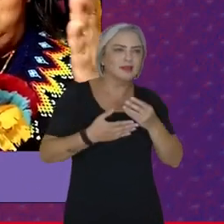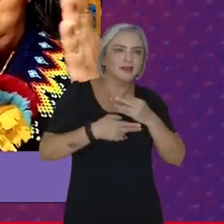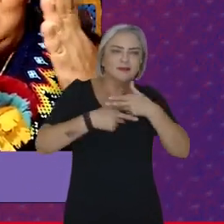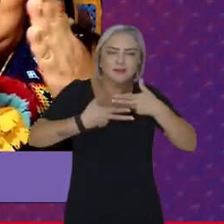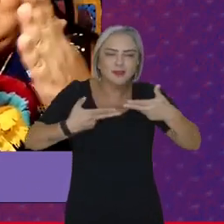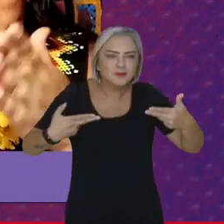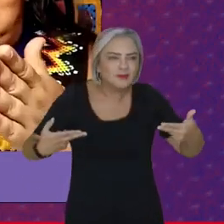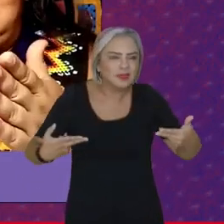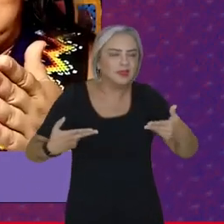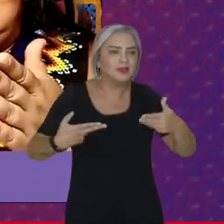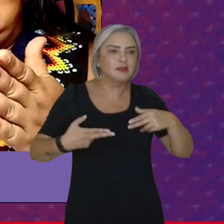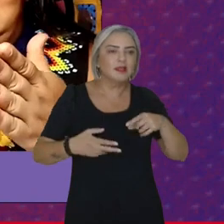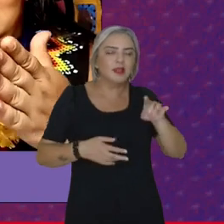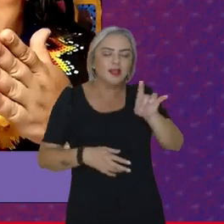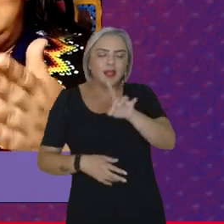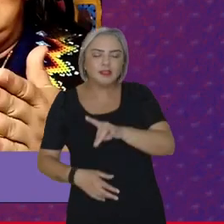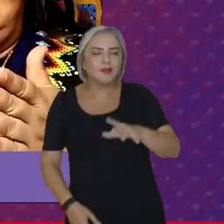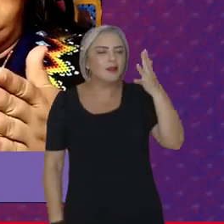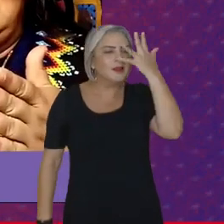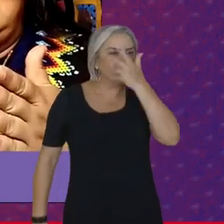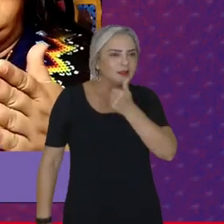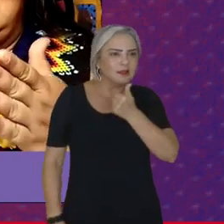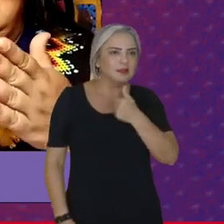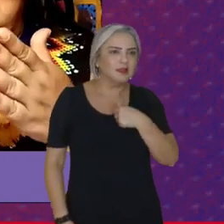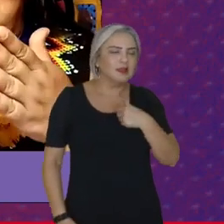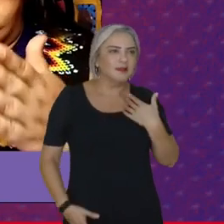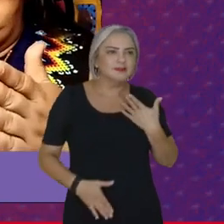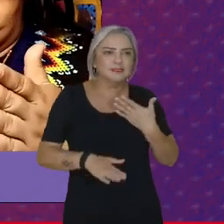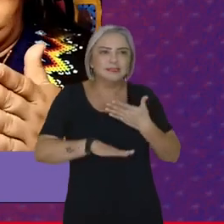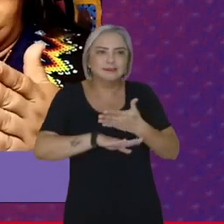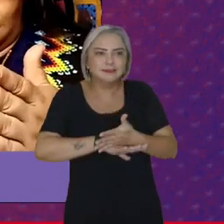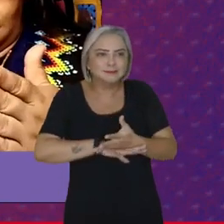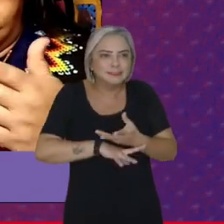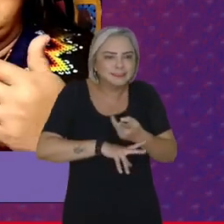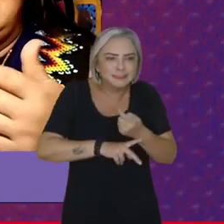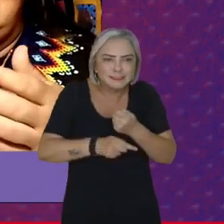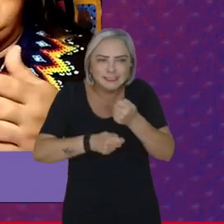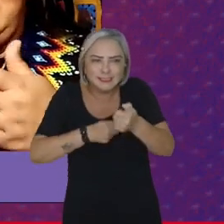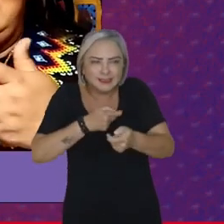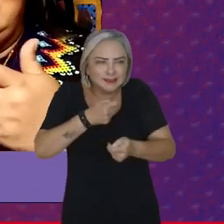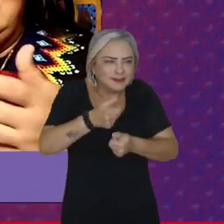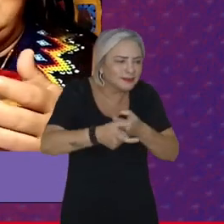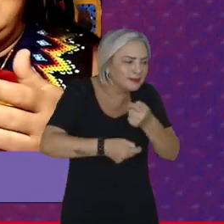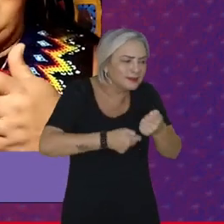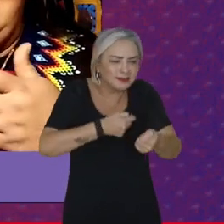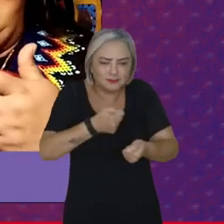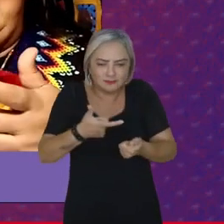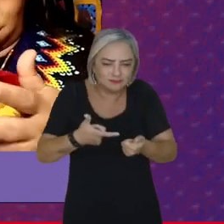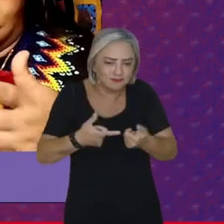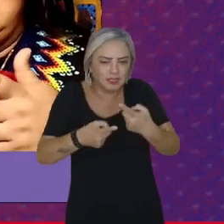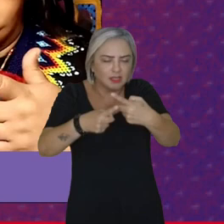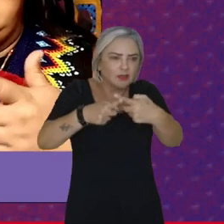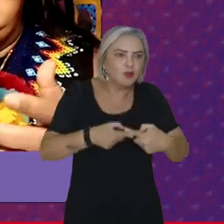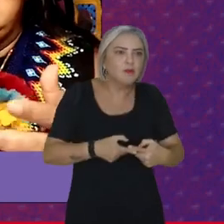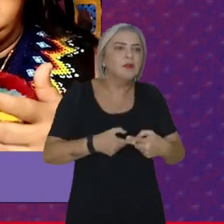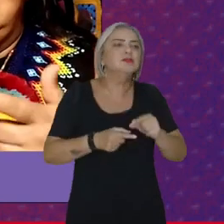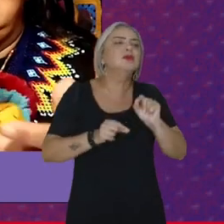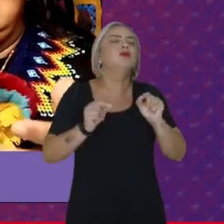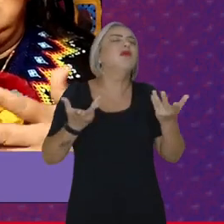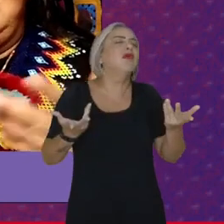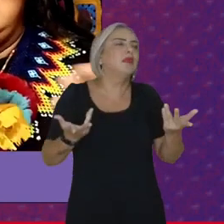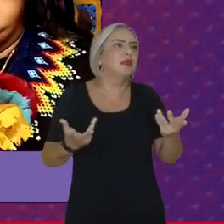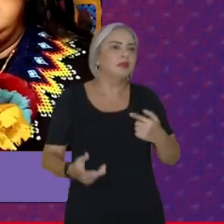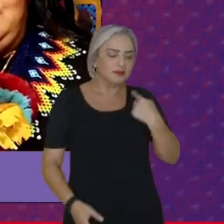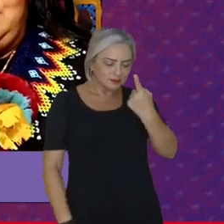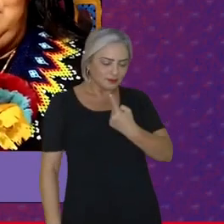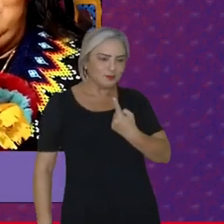beleza. Porque a gente entrou nessa armadilha de competir, não sei com quem. Mas como competir se a minha beleza